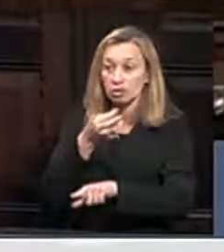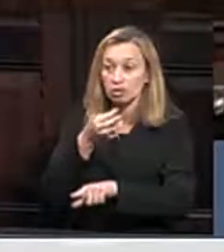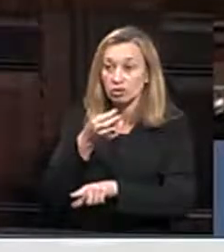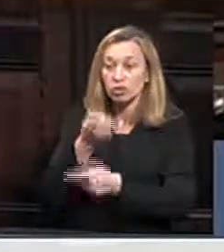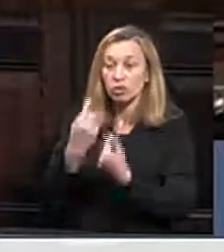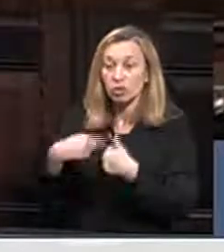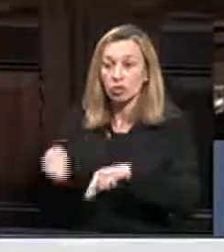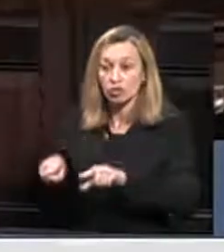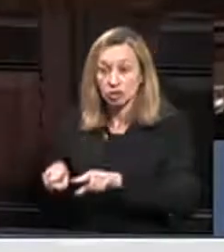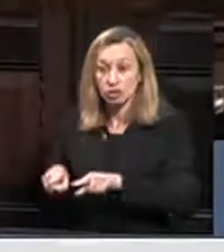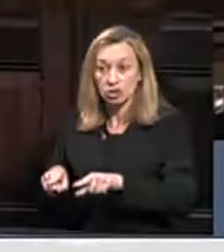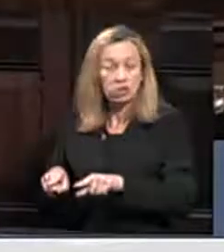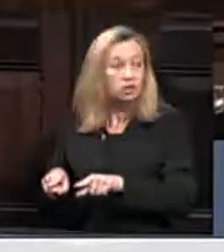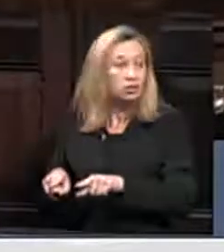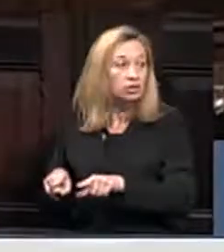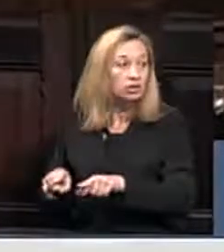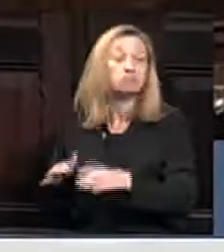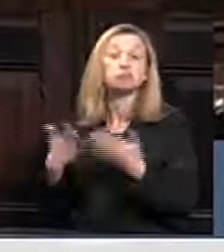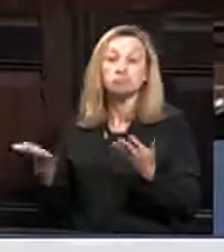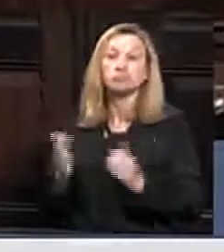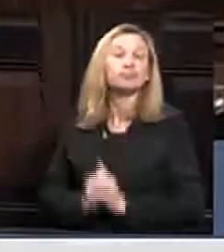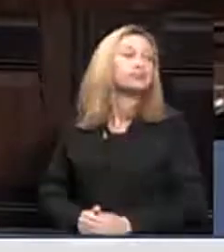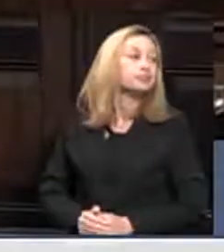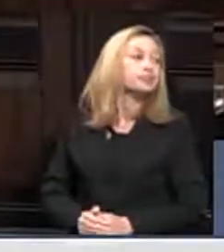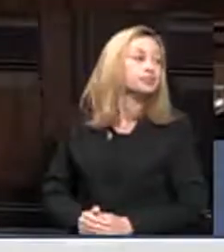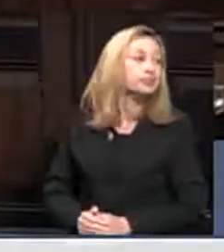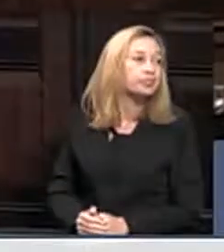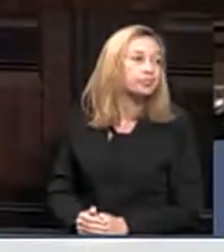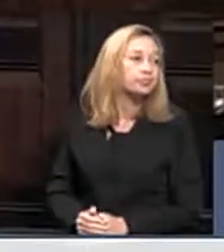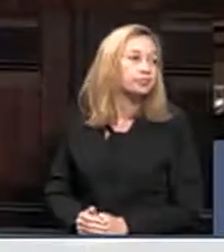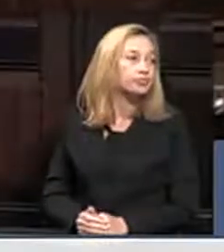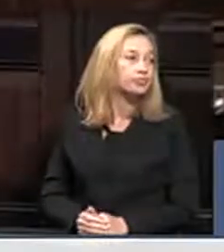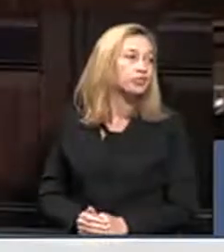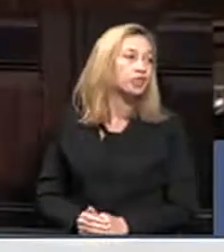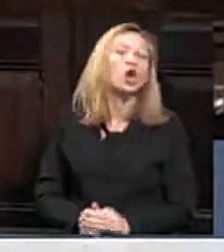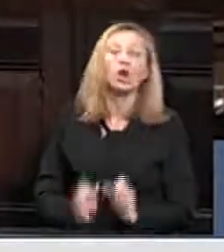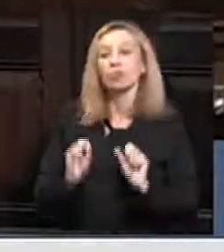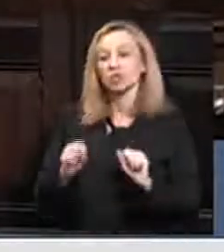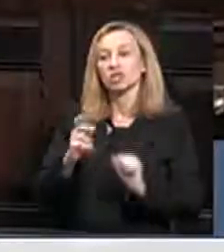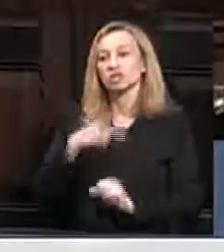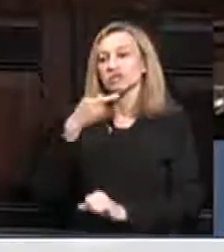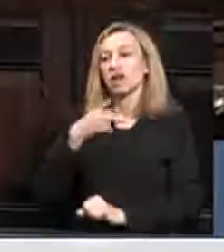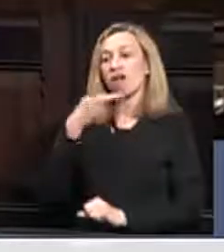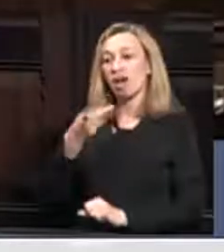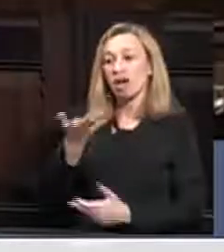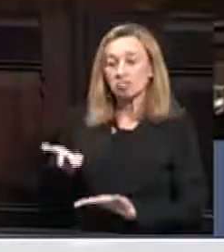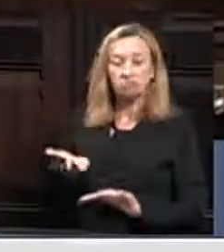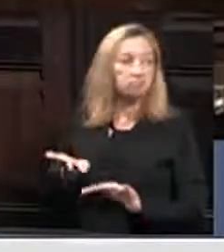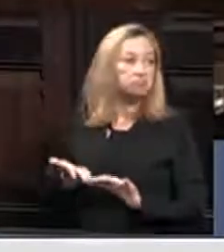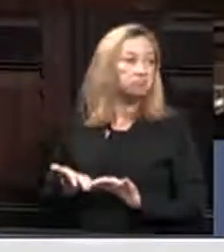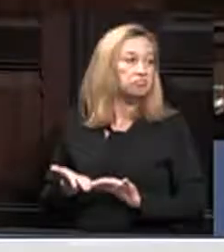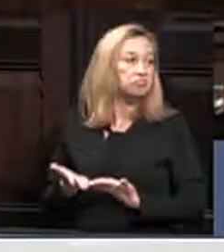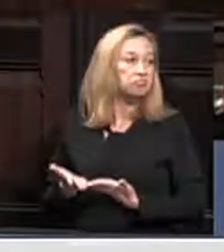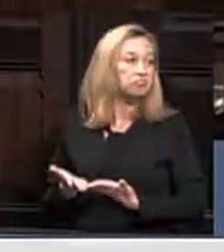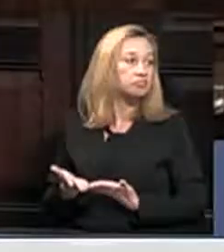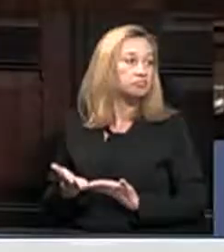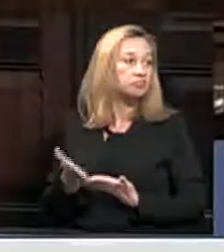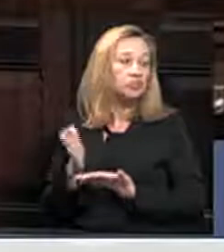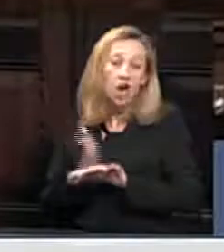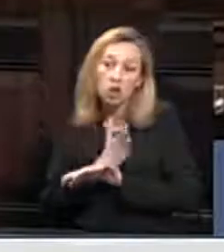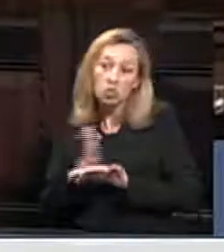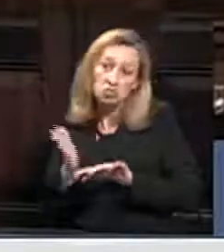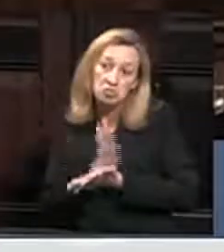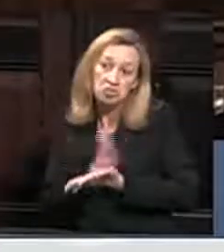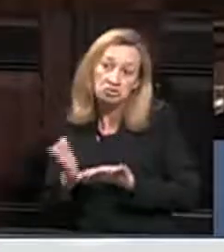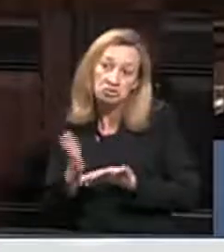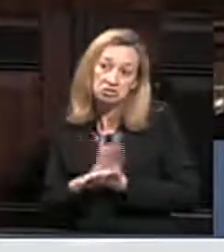siglas são essas? Poderia citar, mesmo sem autorização, algumas